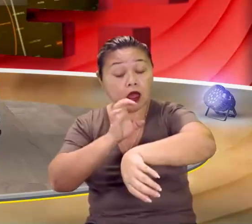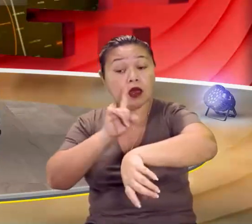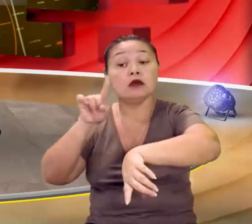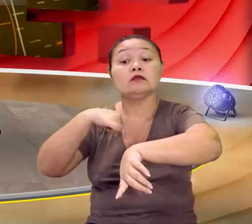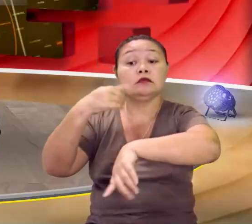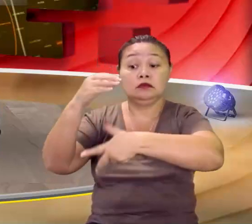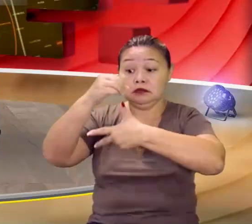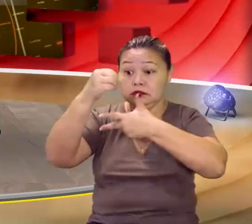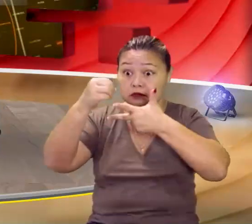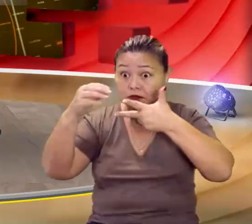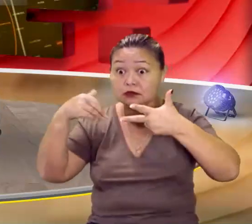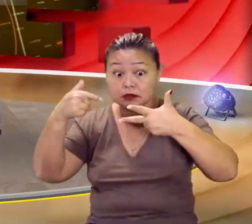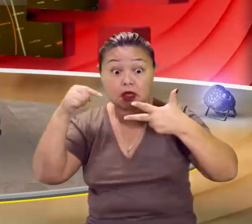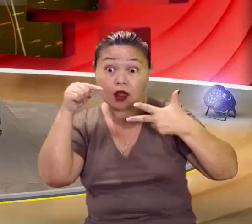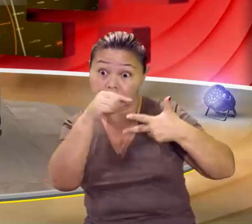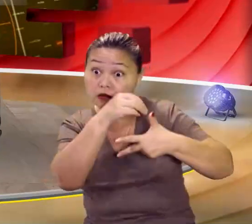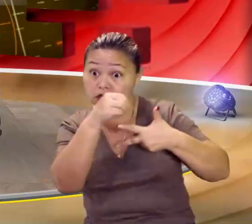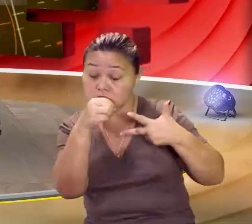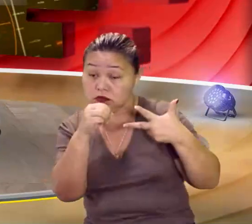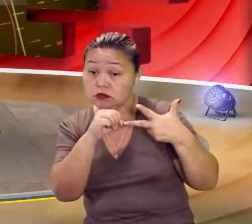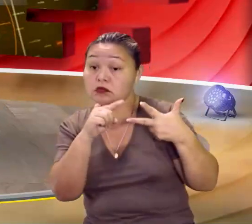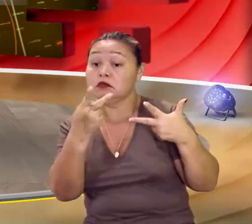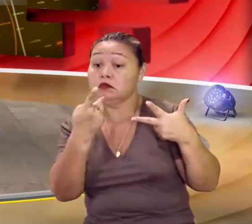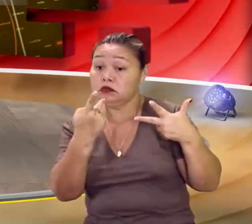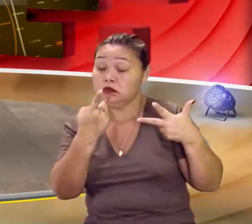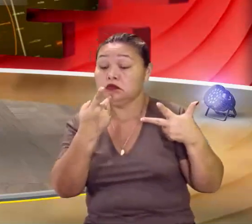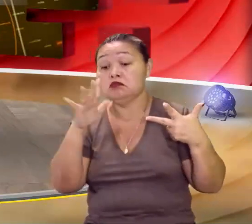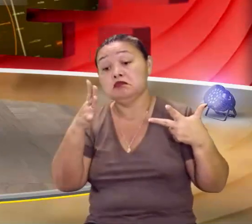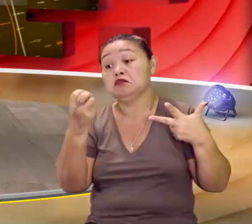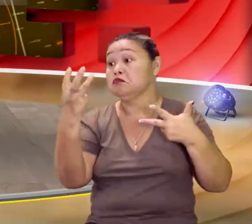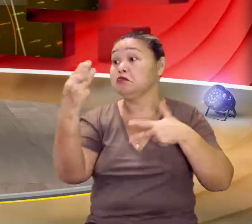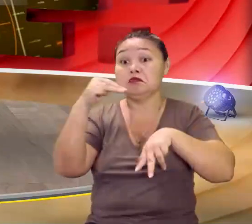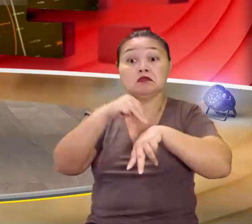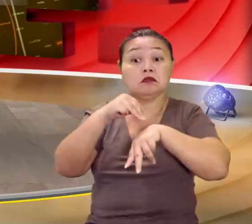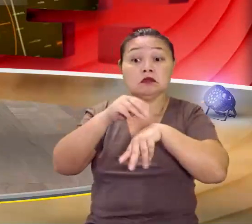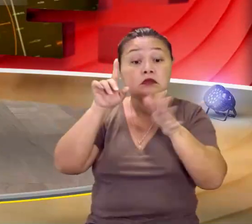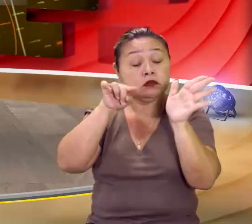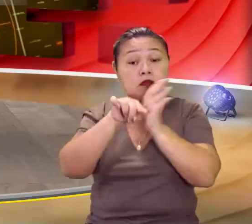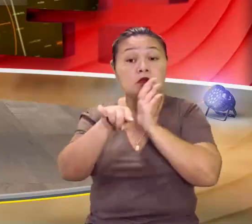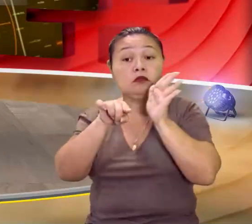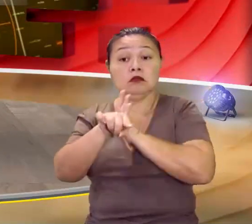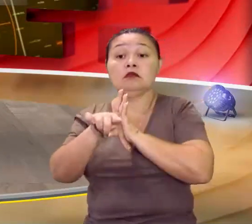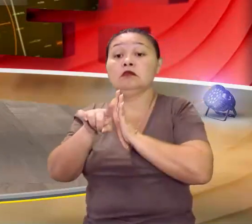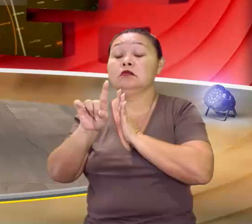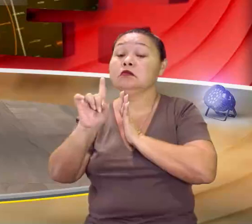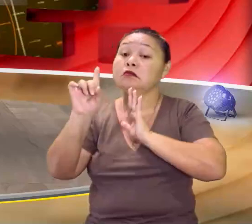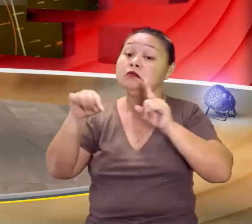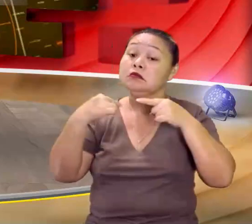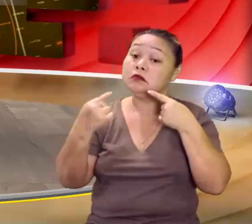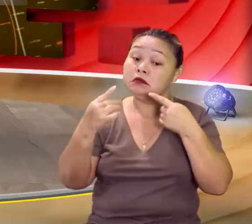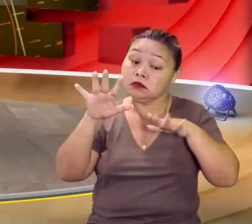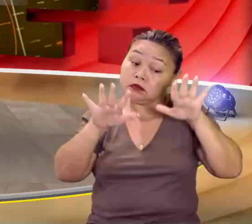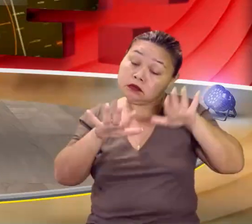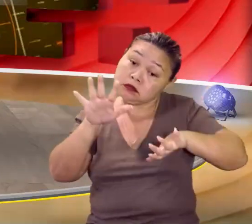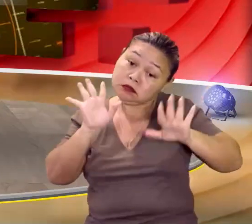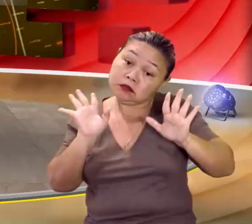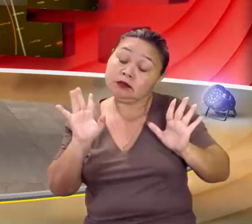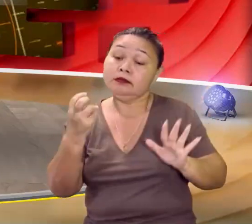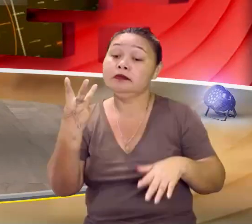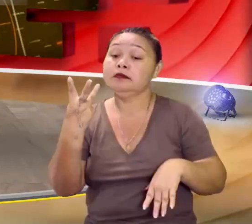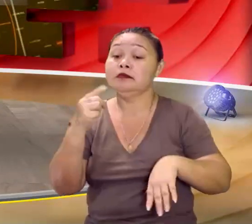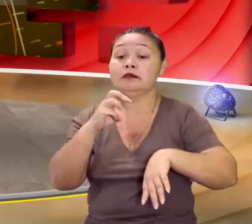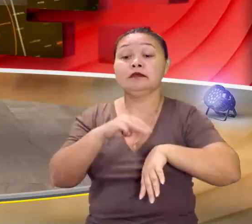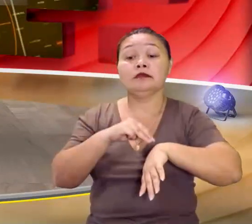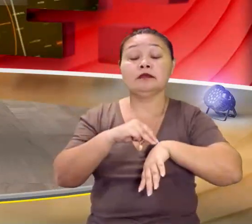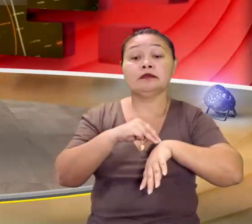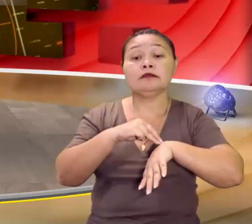no Enem e lá a gente já falou, né, que é em média de 3 minutos por questão aqui. Isso, aí essa média, né, às